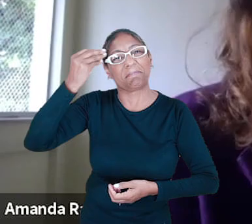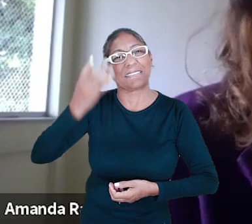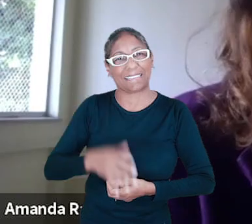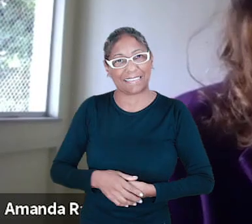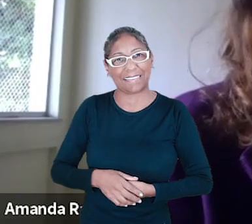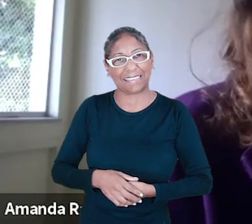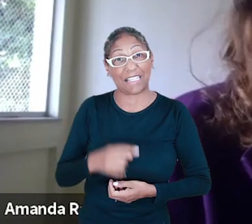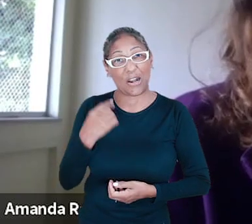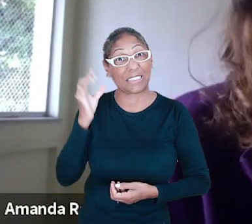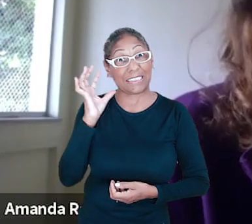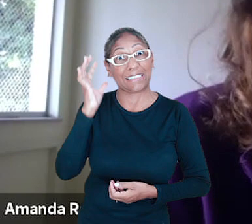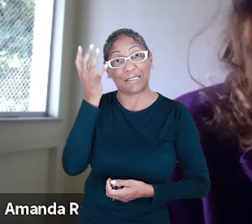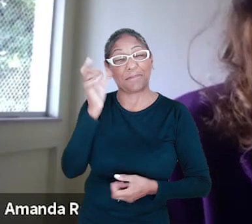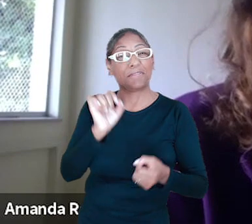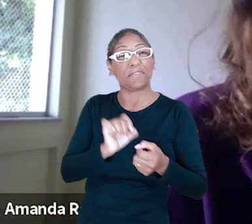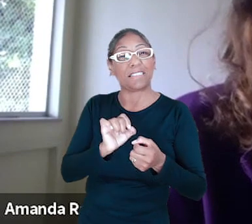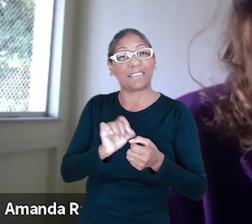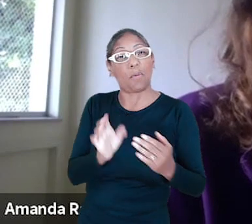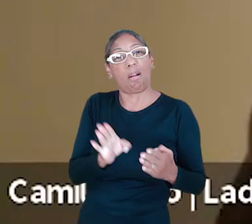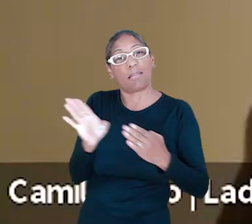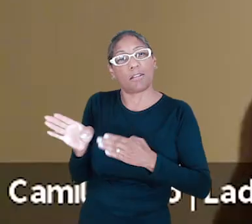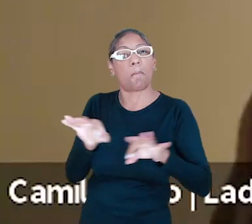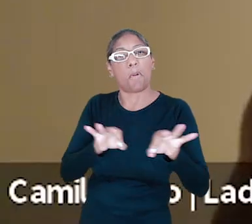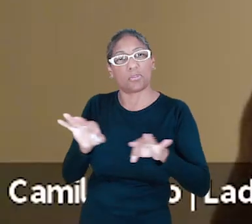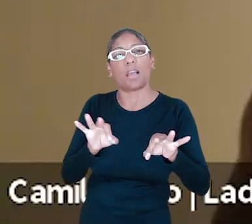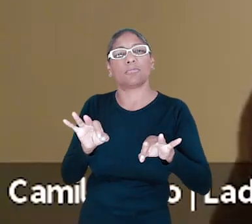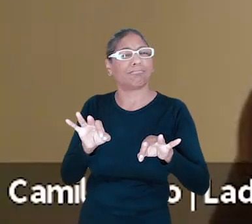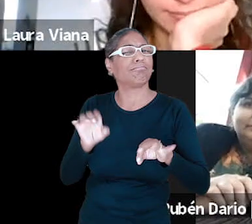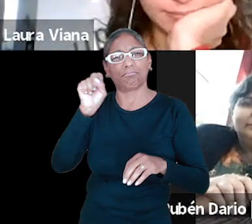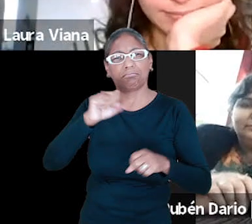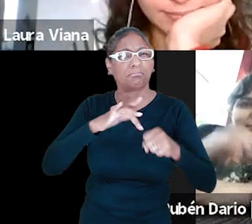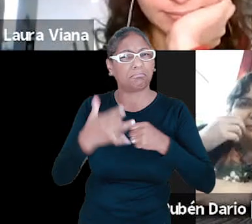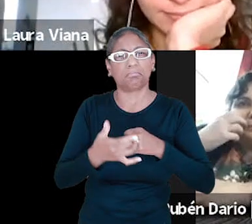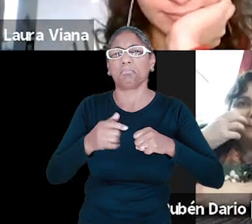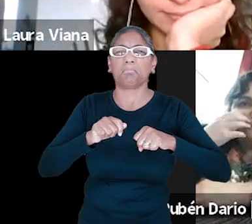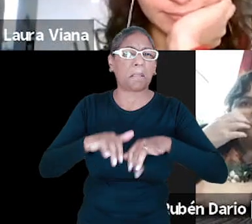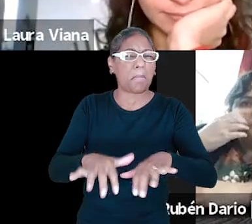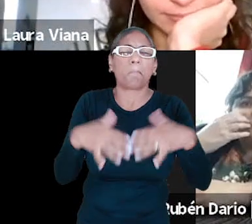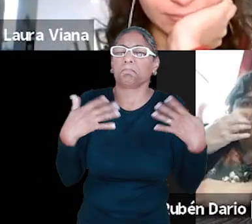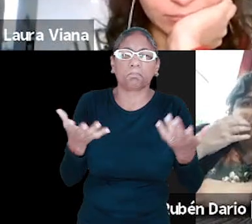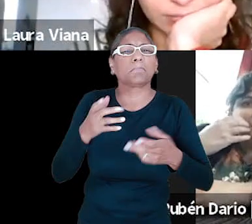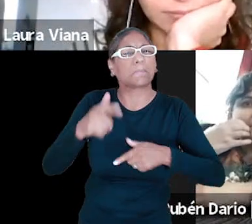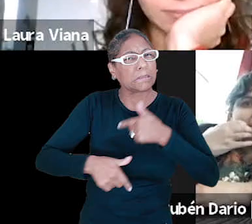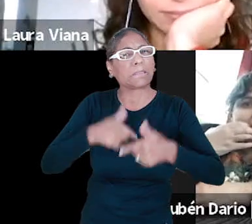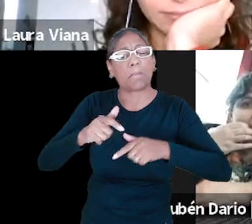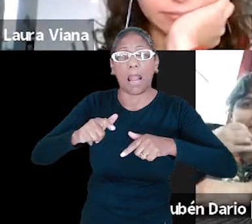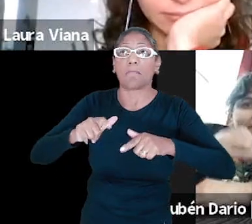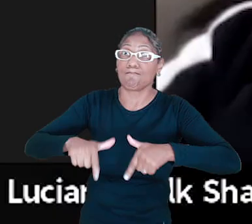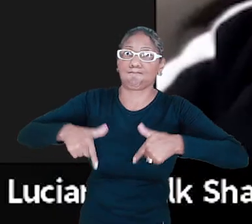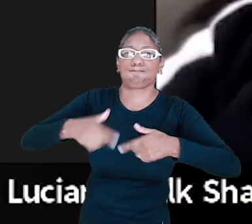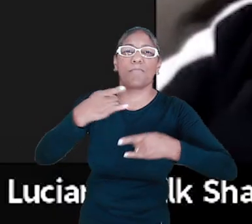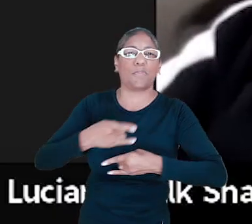disso. E aí a gente decidiu então fazer o Lado a Lado mesmo durante a pandemia, o que fez com que a gente trabalhasse